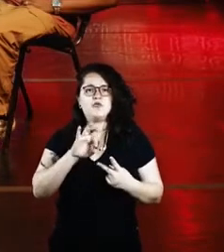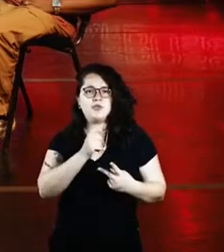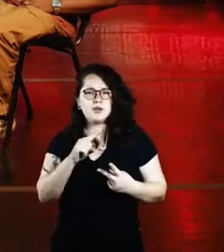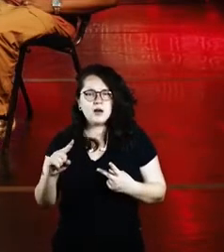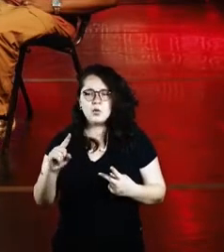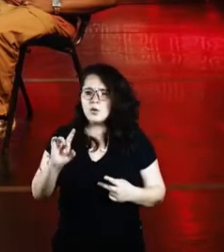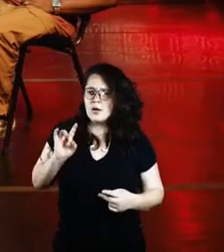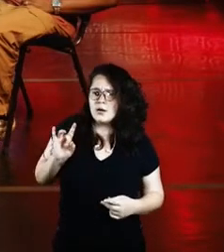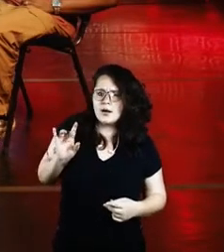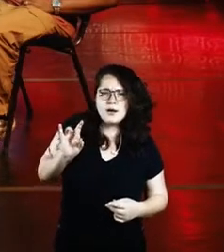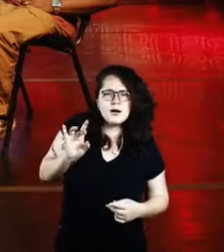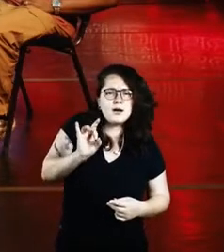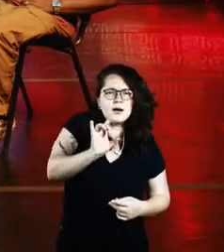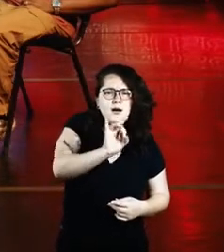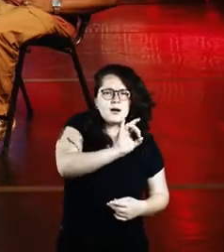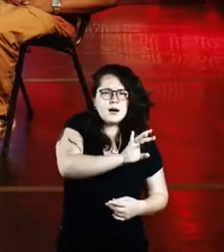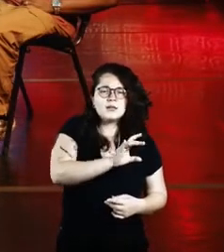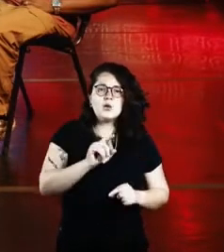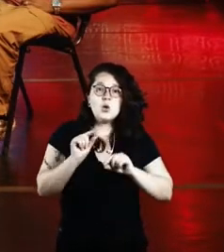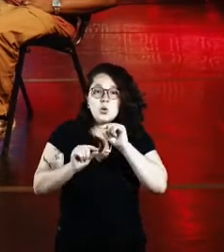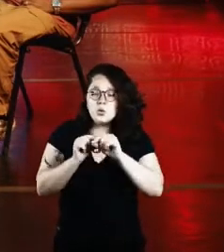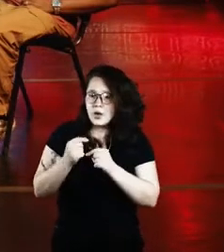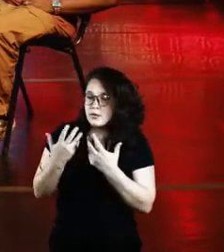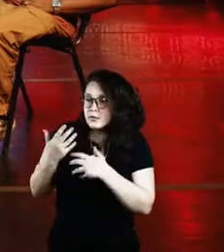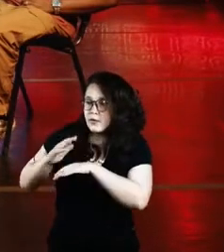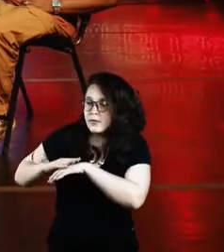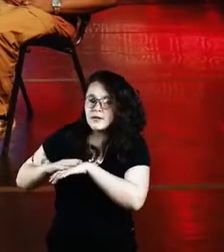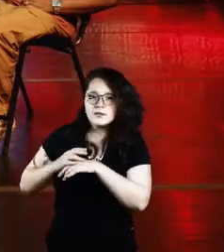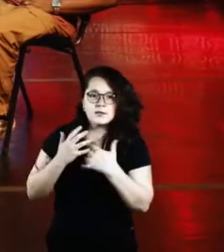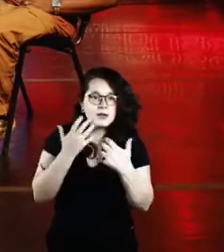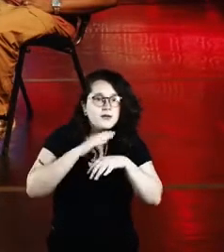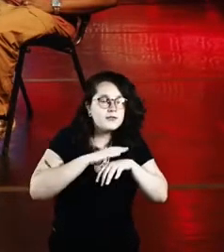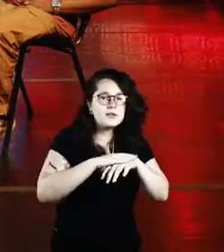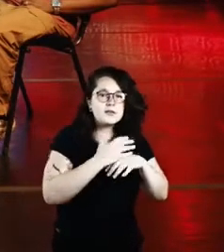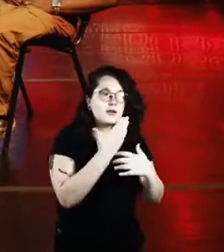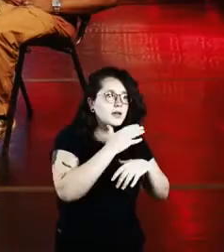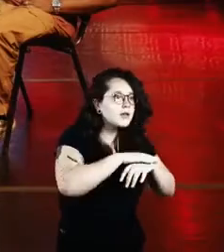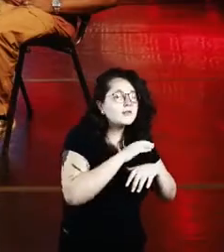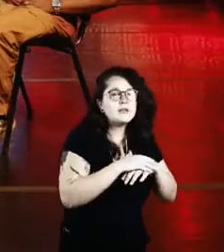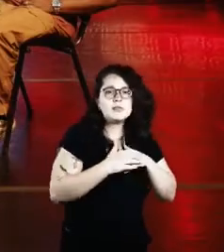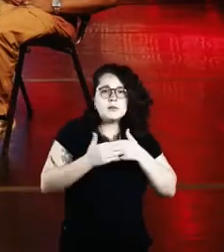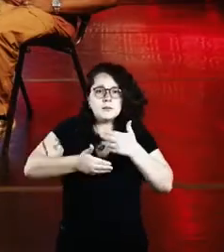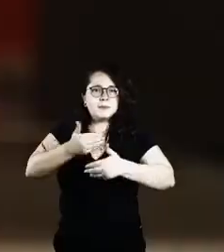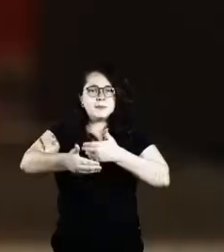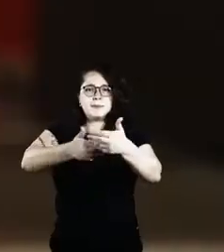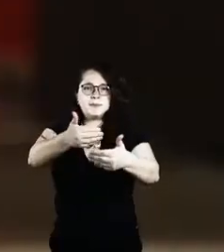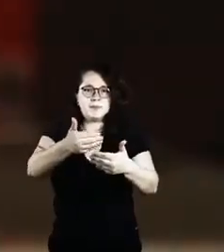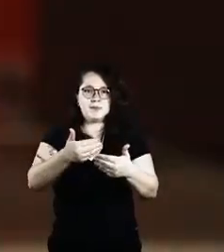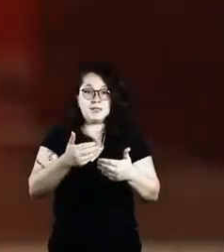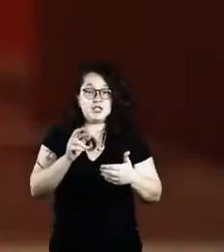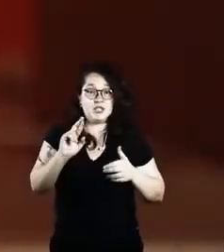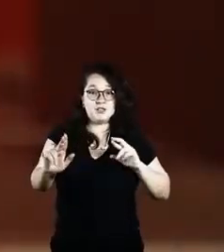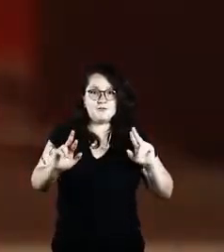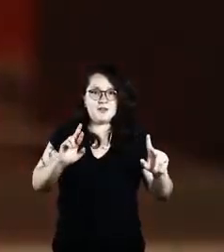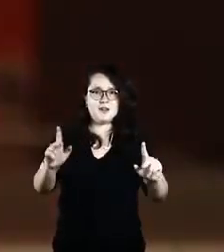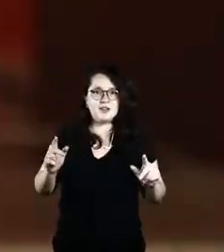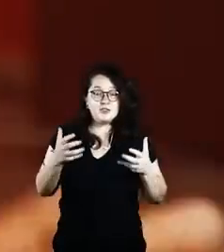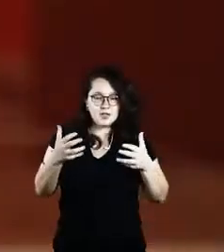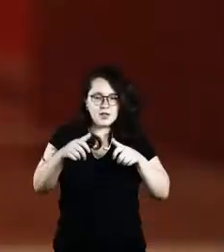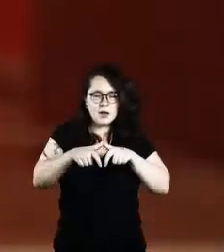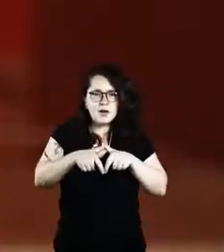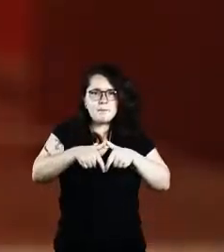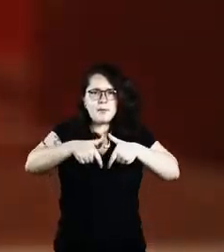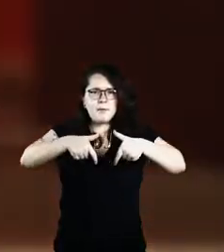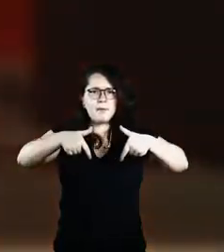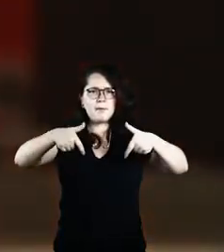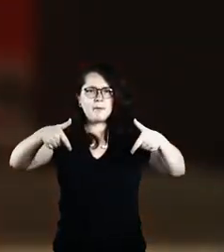um com a cabeça para fazer alguma coisa e se tornar aquilo ali diferente. Fazer crescer, né,